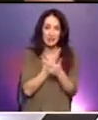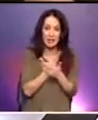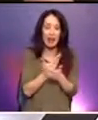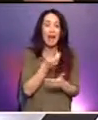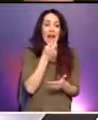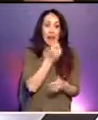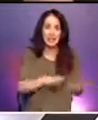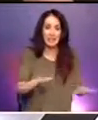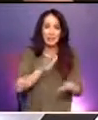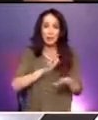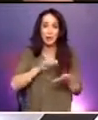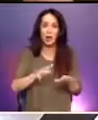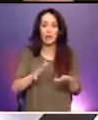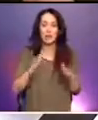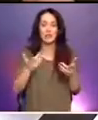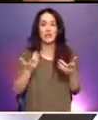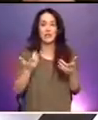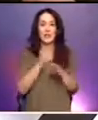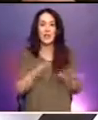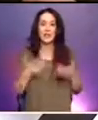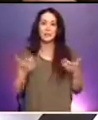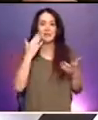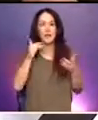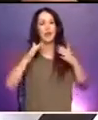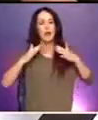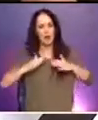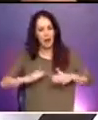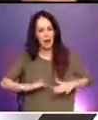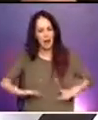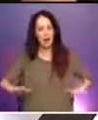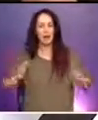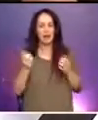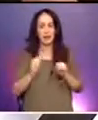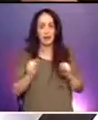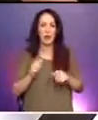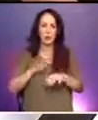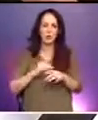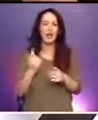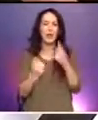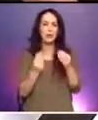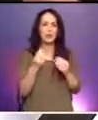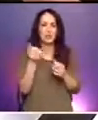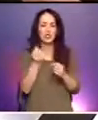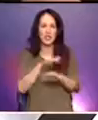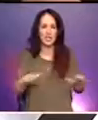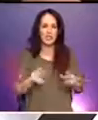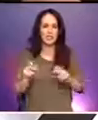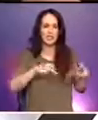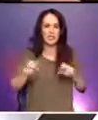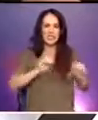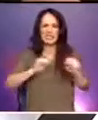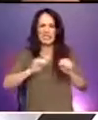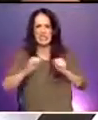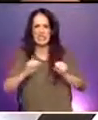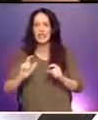expostas a mente para as acalmar para que elas nos 68 hiperativas mas vamos hoje que o doutor continuar fazer essa diferença entre